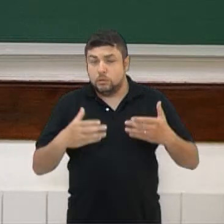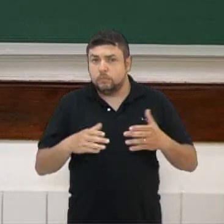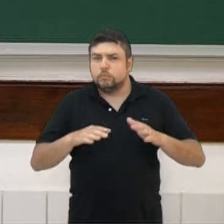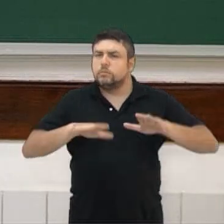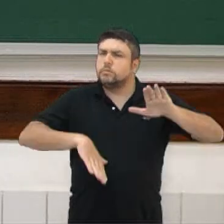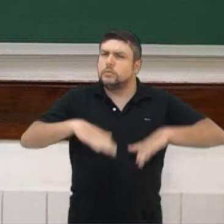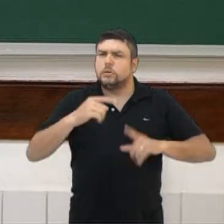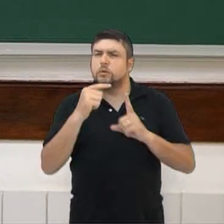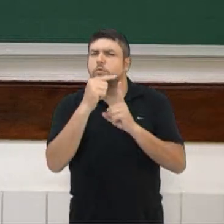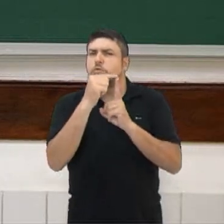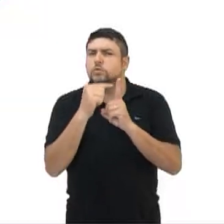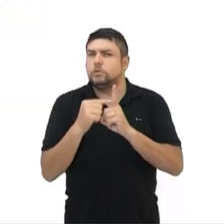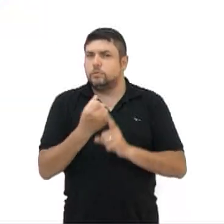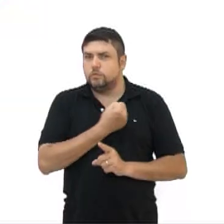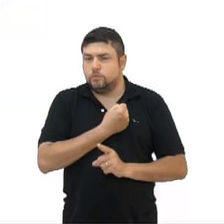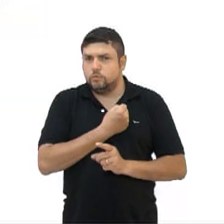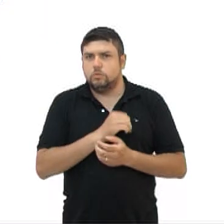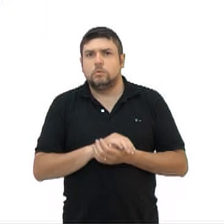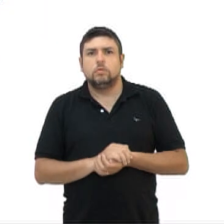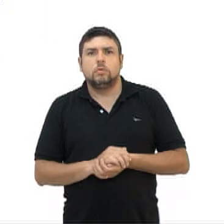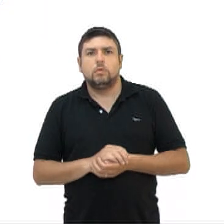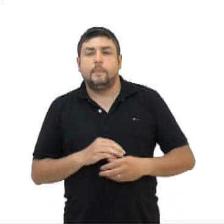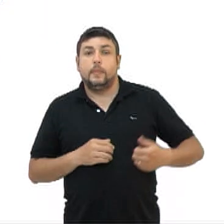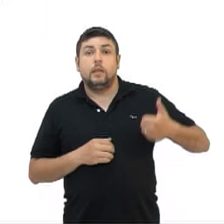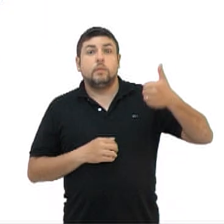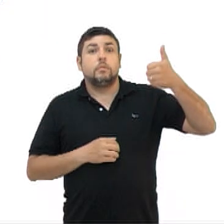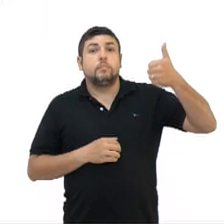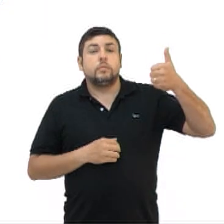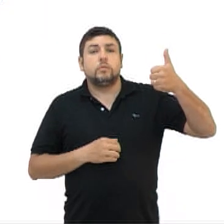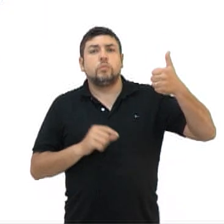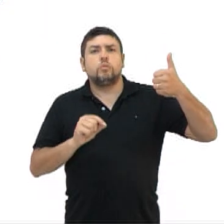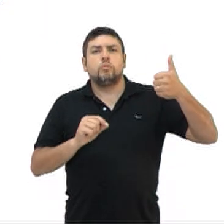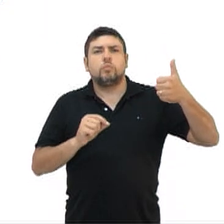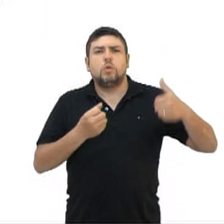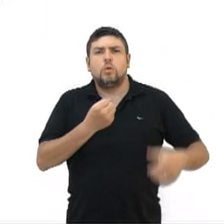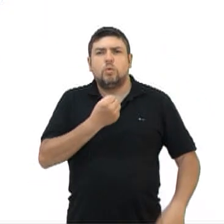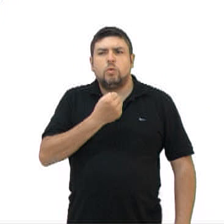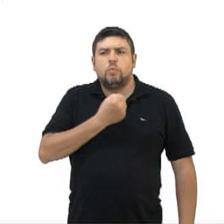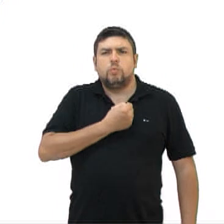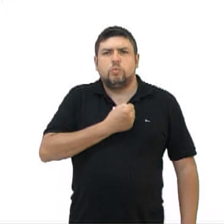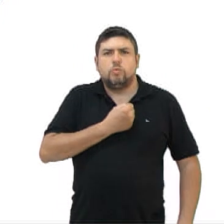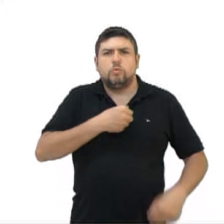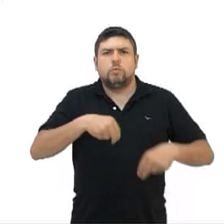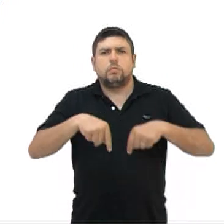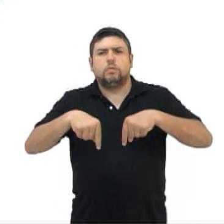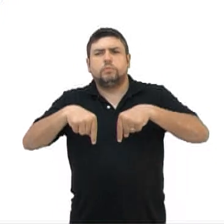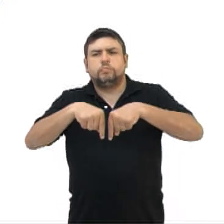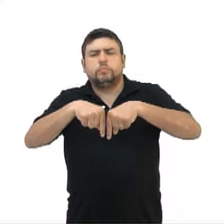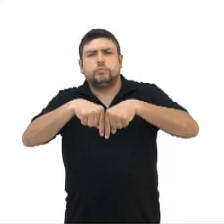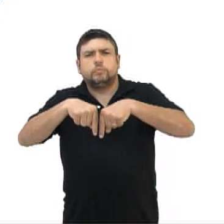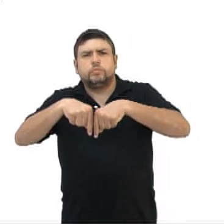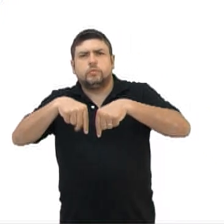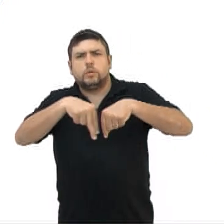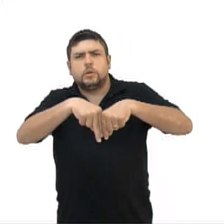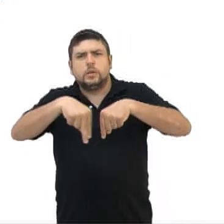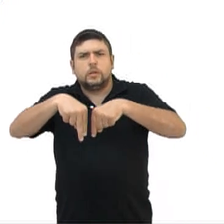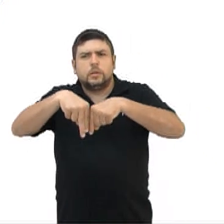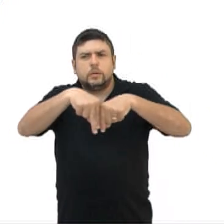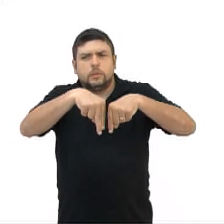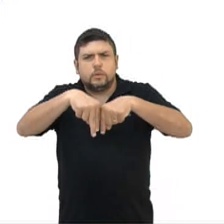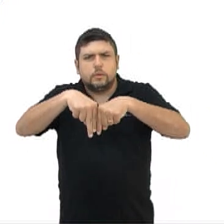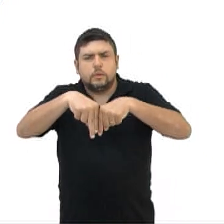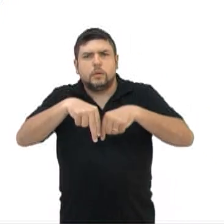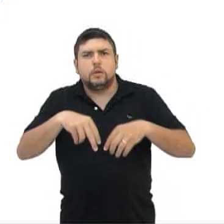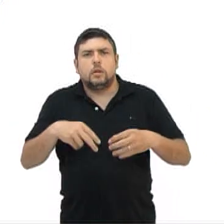em questão. O primeiro conjunto numérico que nós temos é o conjunto dos números naturais. Veja que ele está aqui e ele é pequenininho, tá? Por que ele é pequeno? Porque